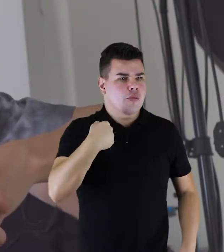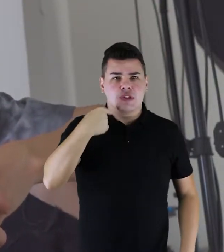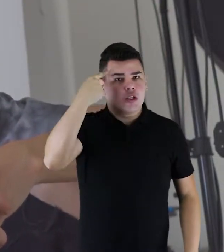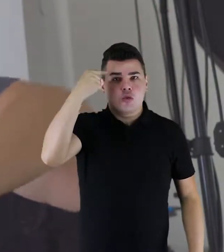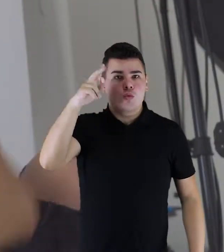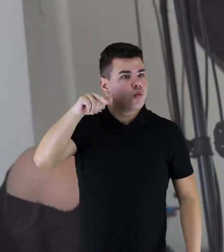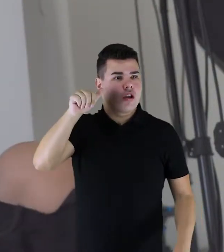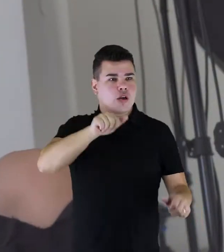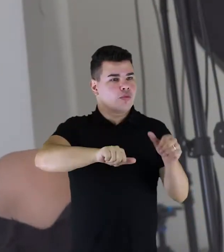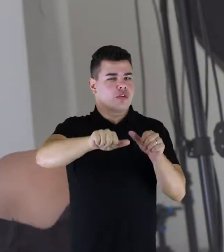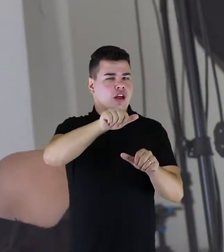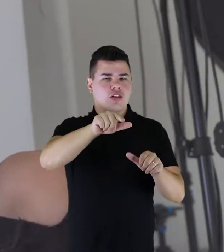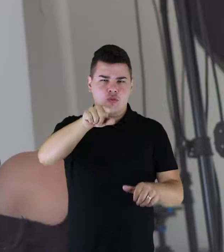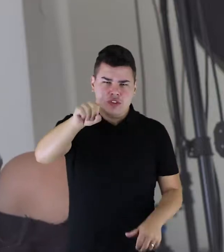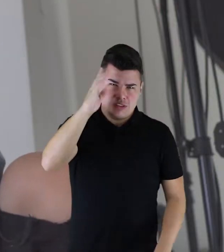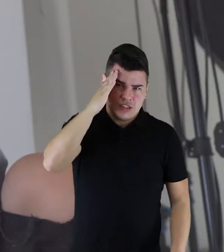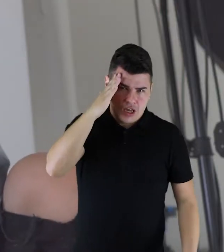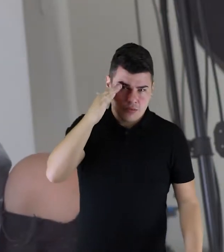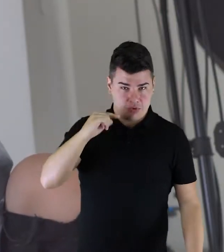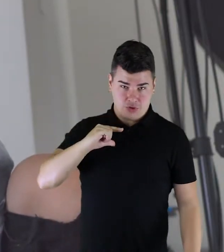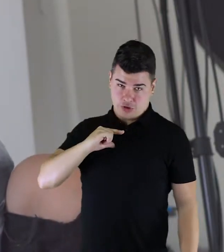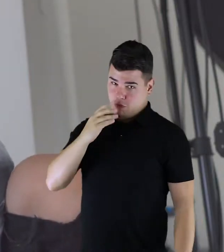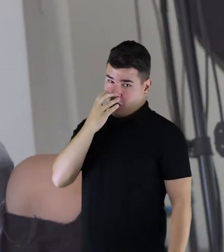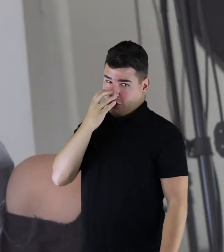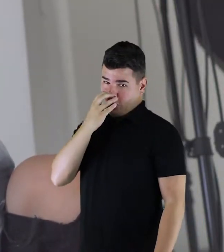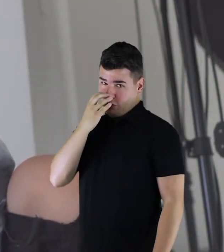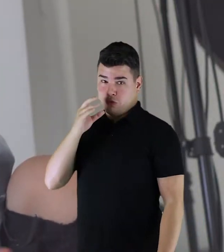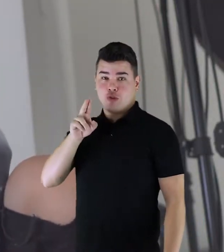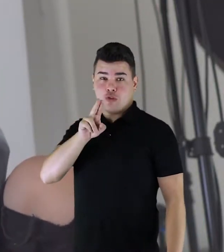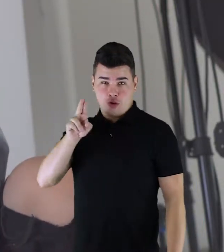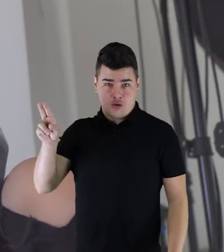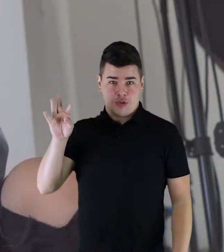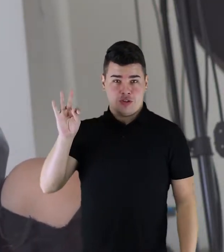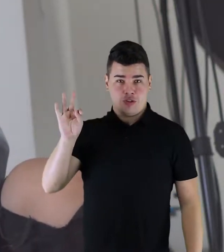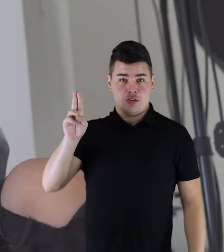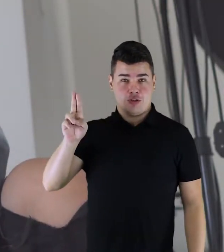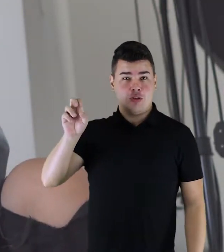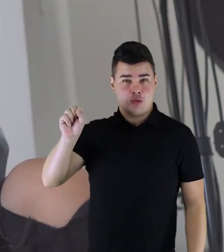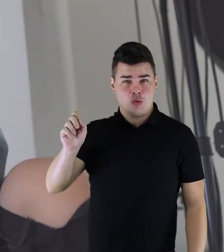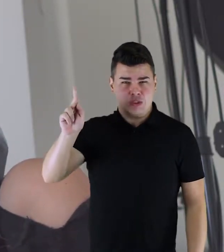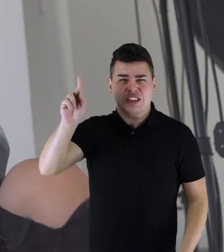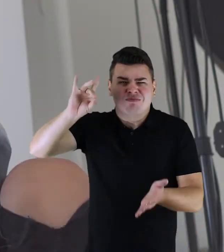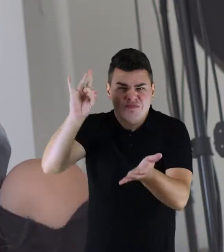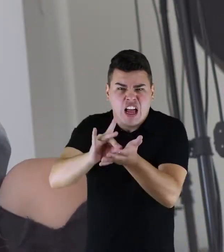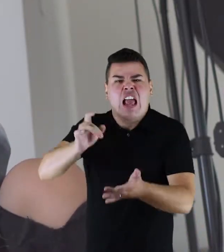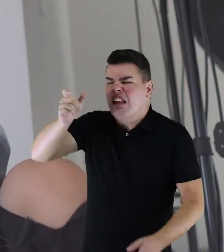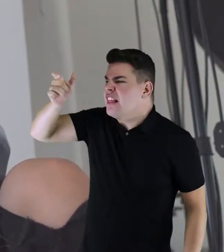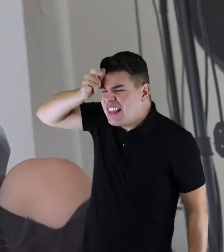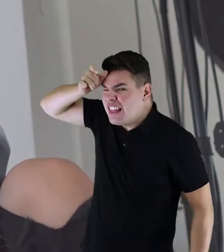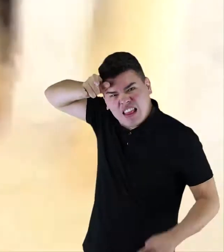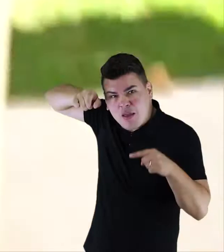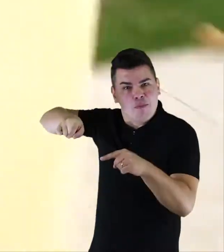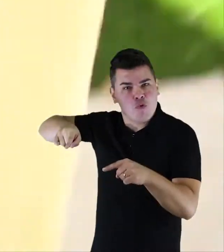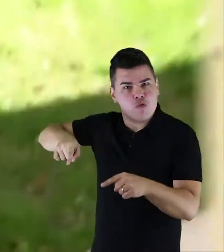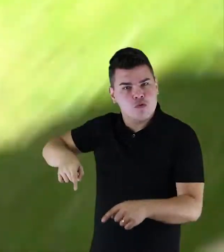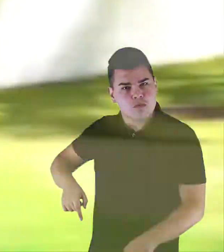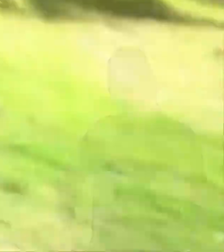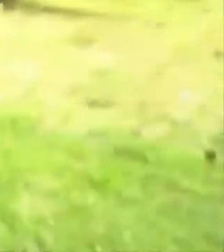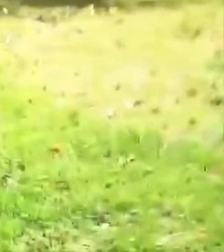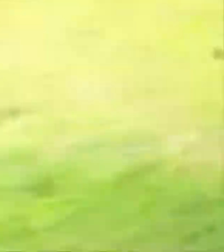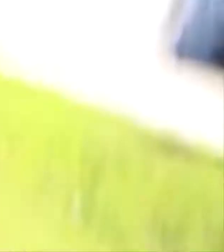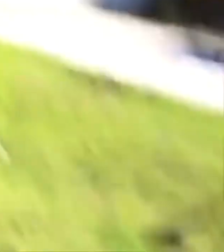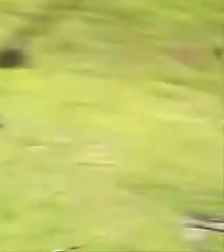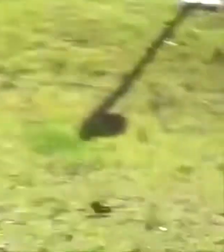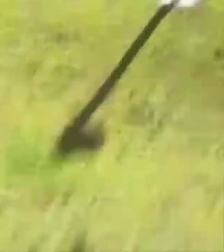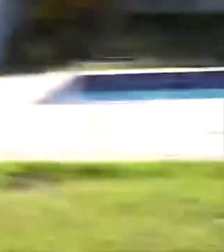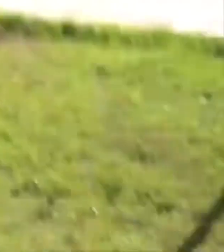mudar. Eu não sei se vocês sabem, mas eu tenho um cachorro. Ele se chama Tusk. Um verdadeiro demônio. Um cachorro grande